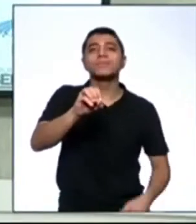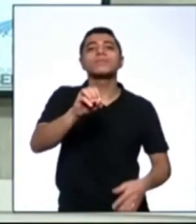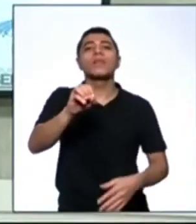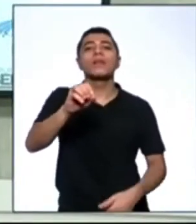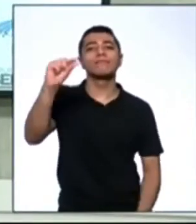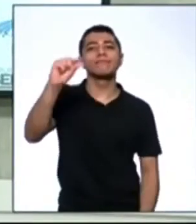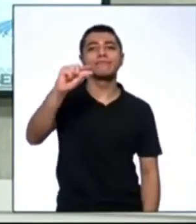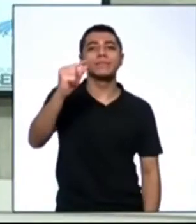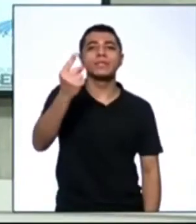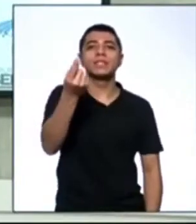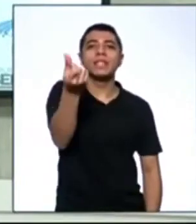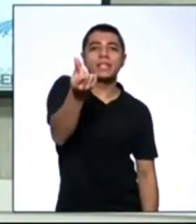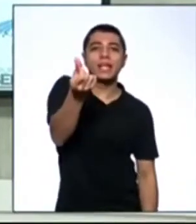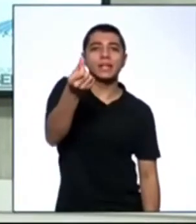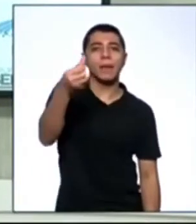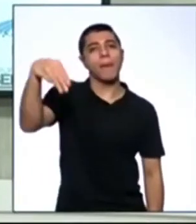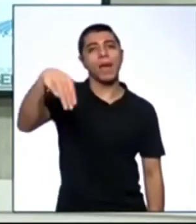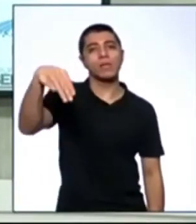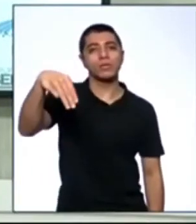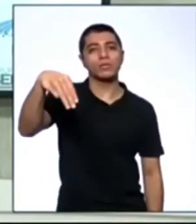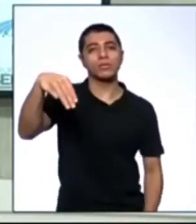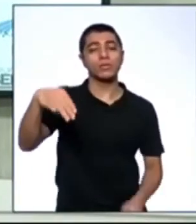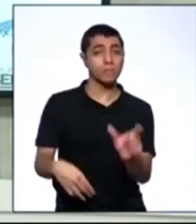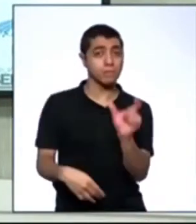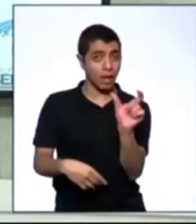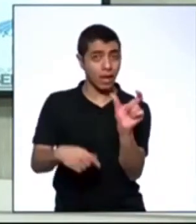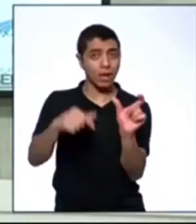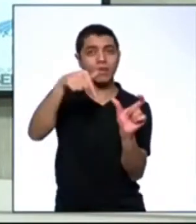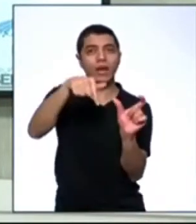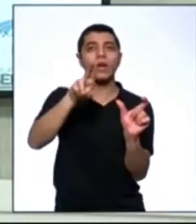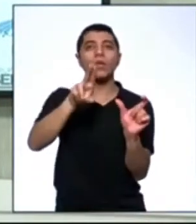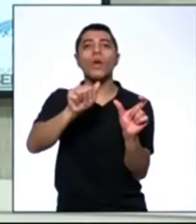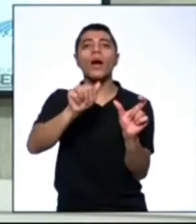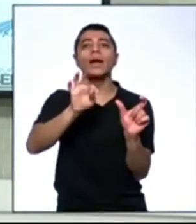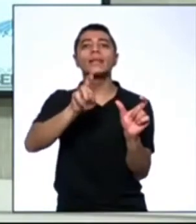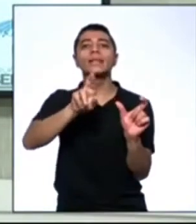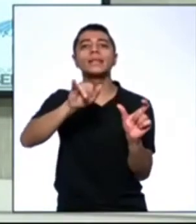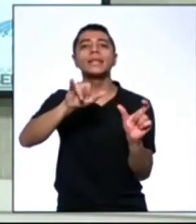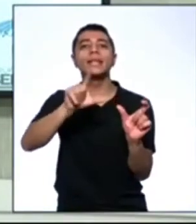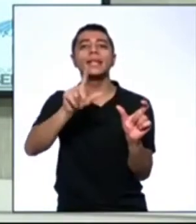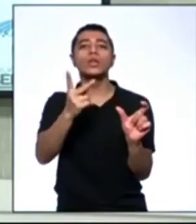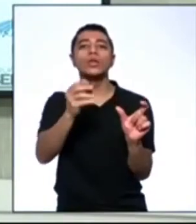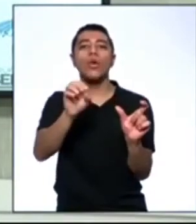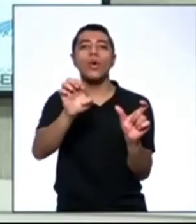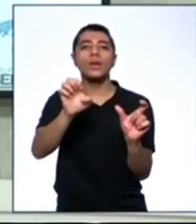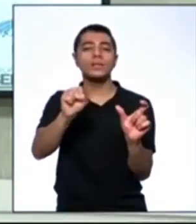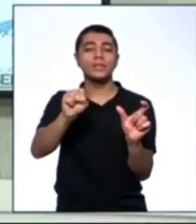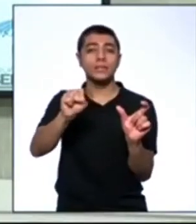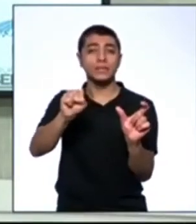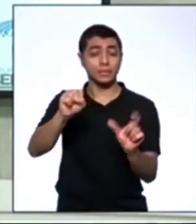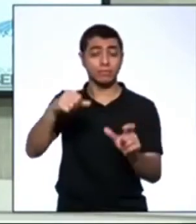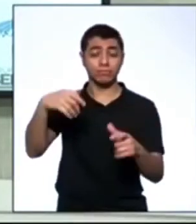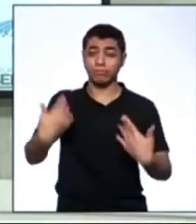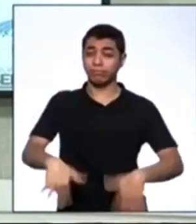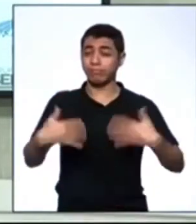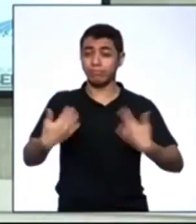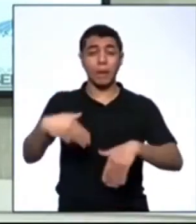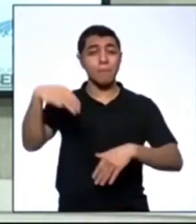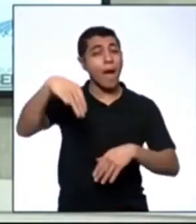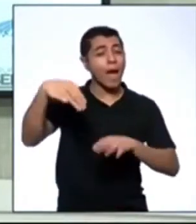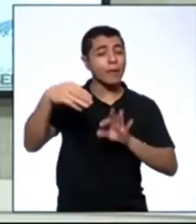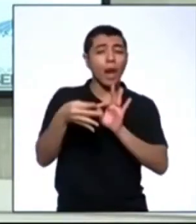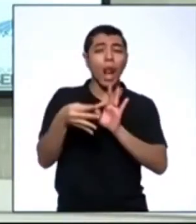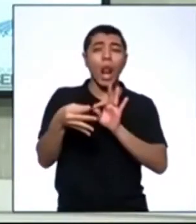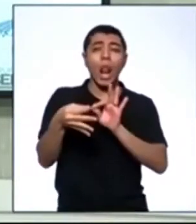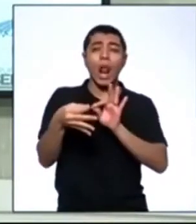são 10 quatrilhões de metros. É metro para dedéu, né? Essa quantidade de